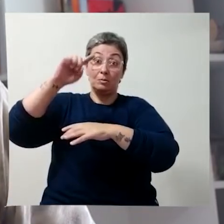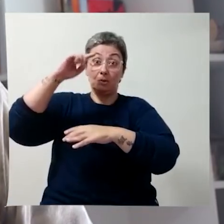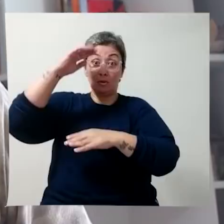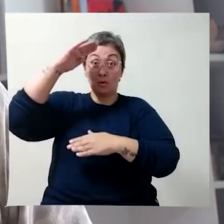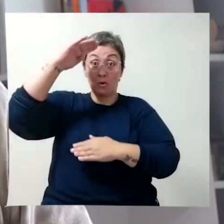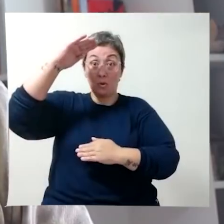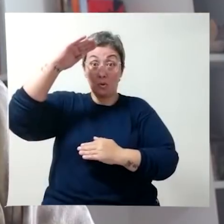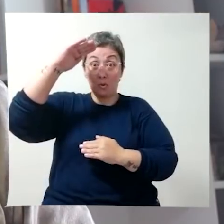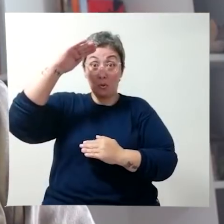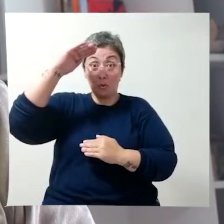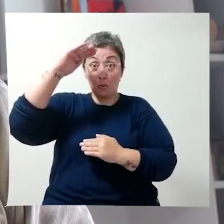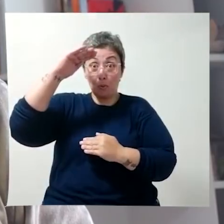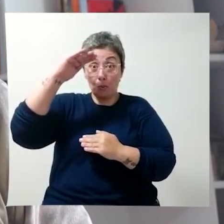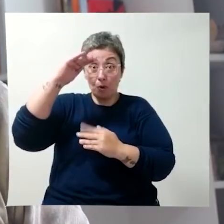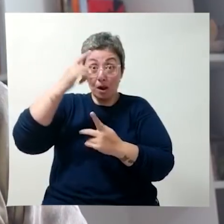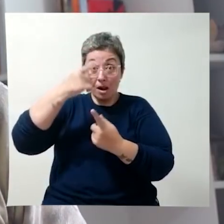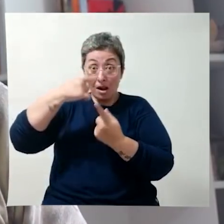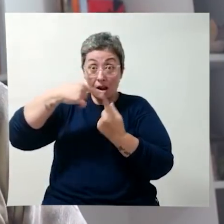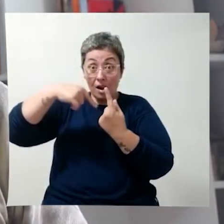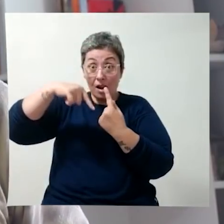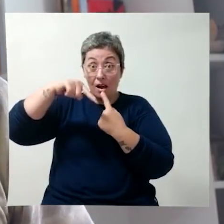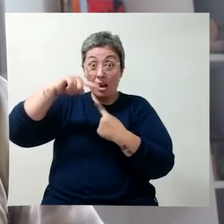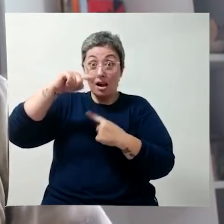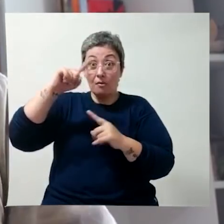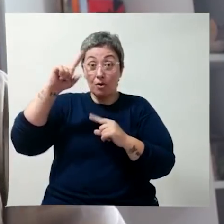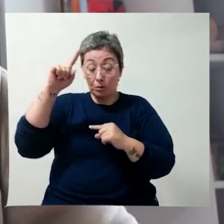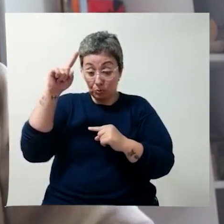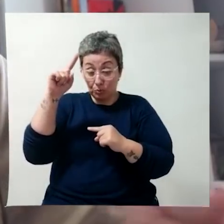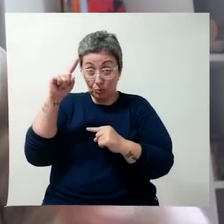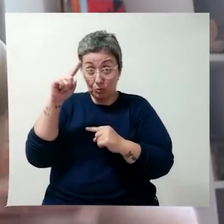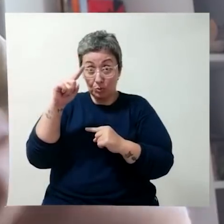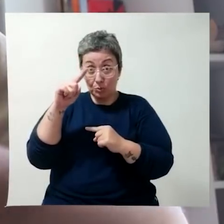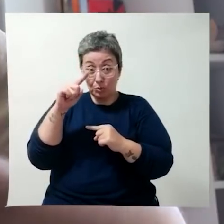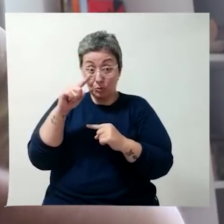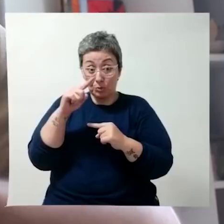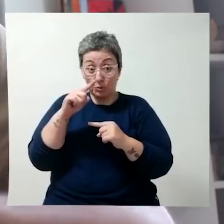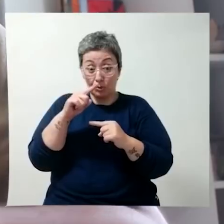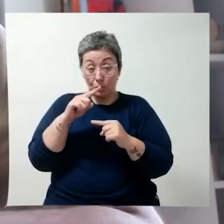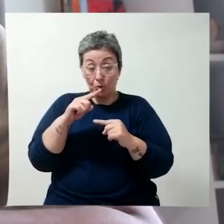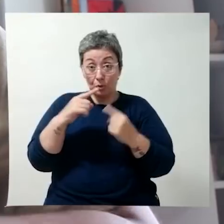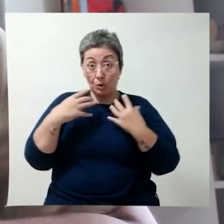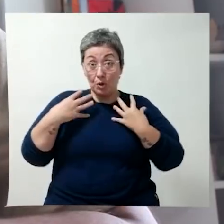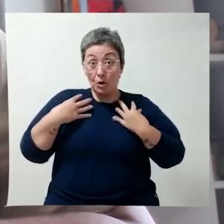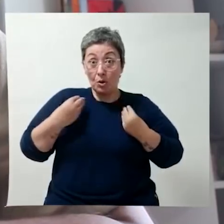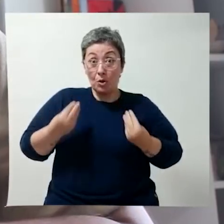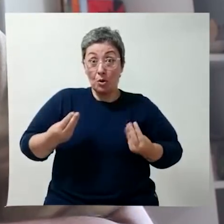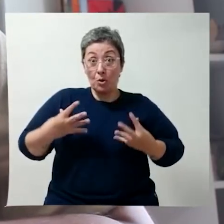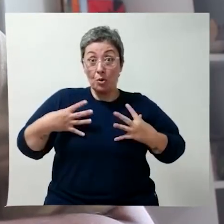Jaibé então começou a se transformar. Jaibé foi diminuindo.